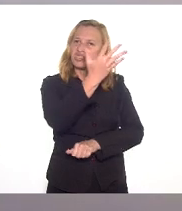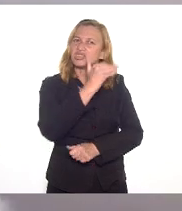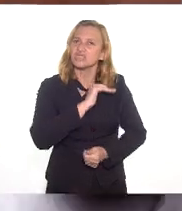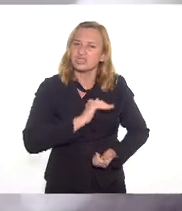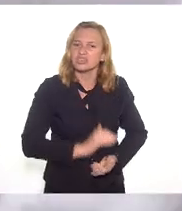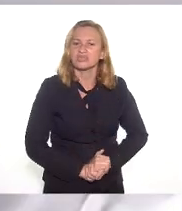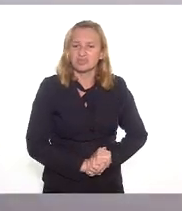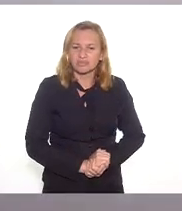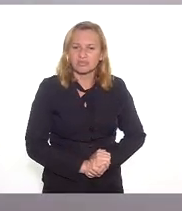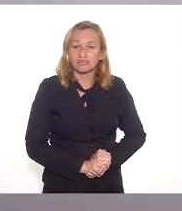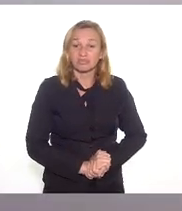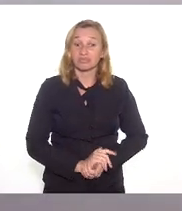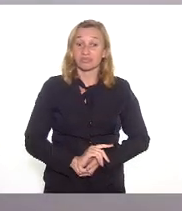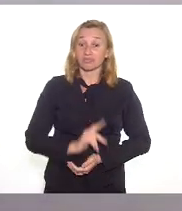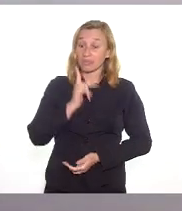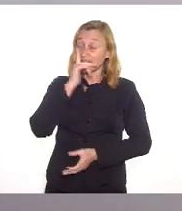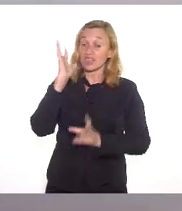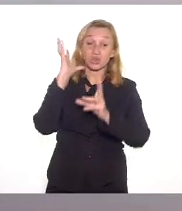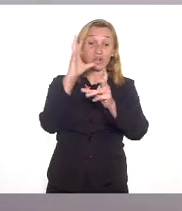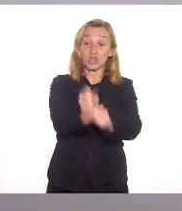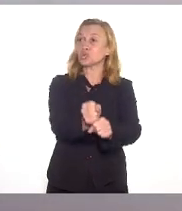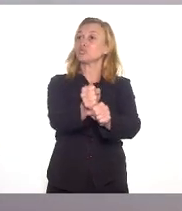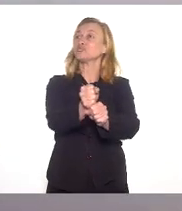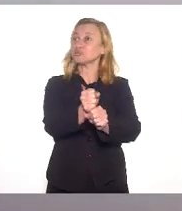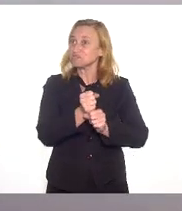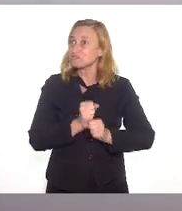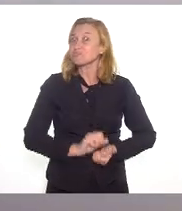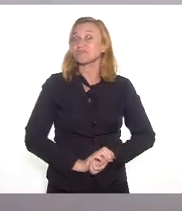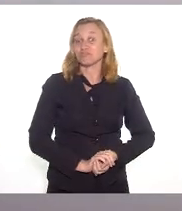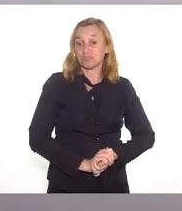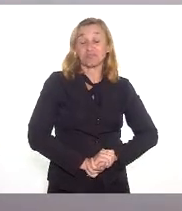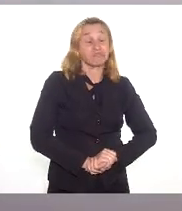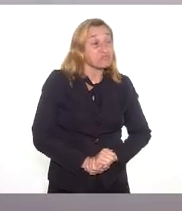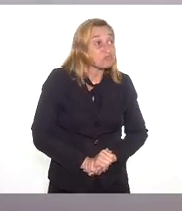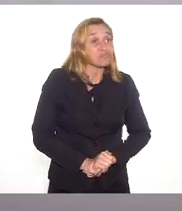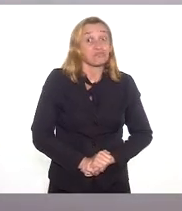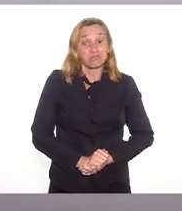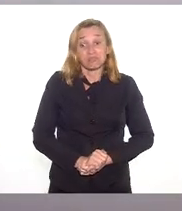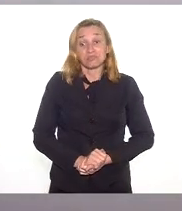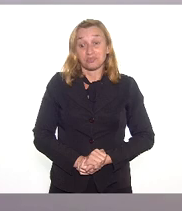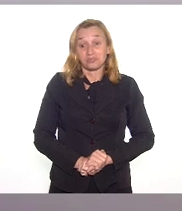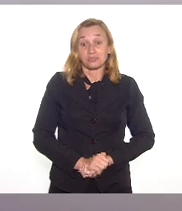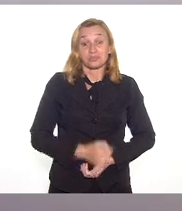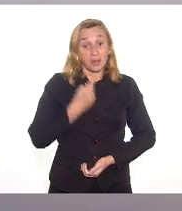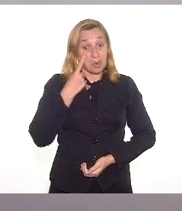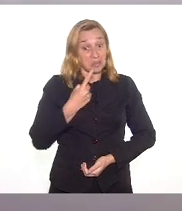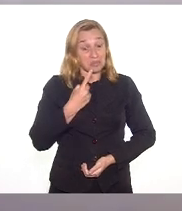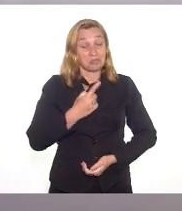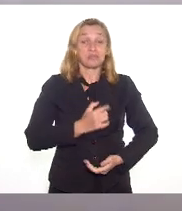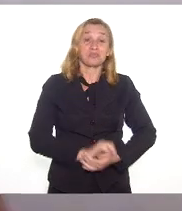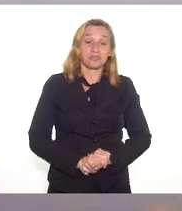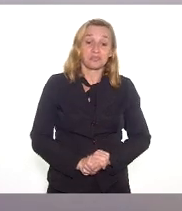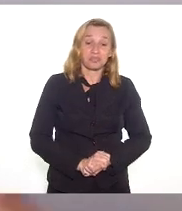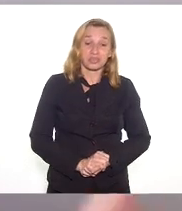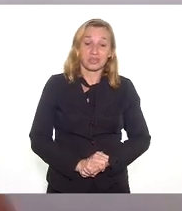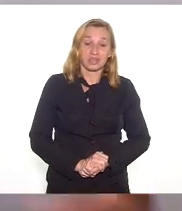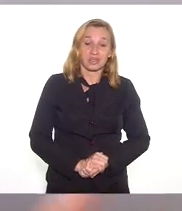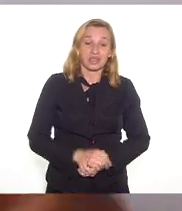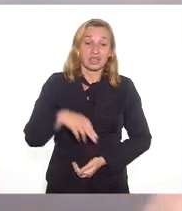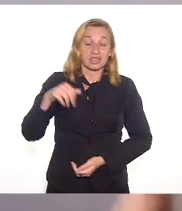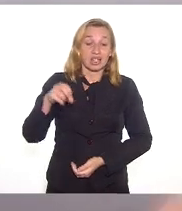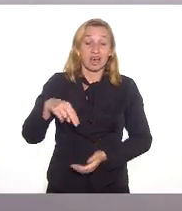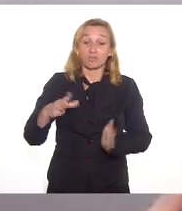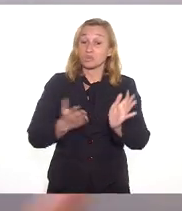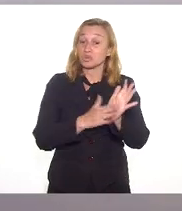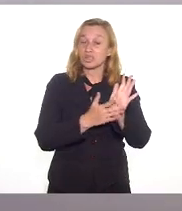marxista. Parece até um resumo do Partido Comunista. E, veja bem, é talvez um dos